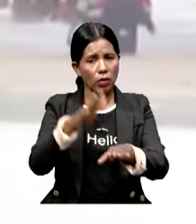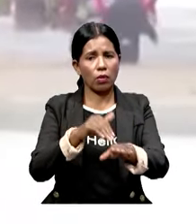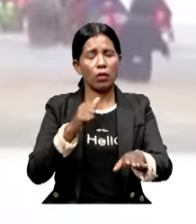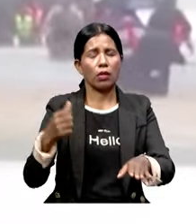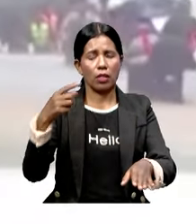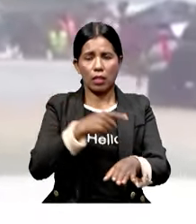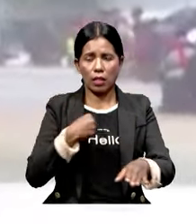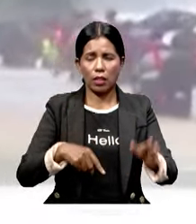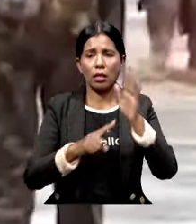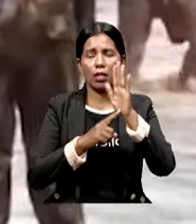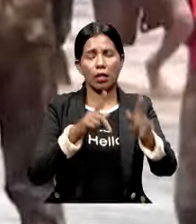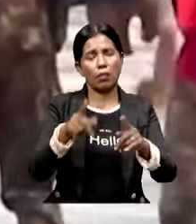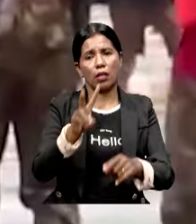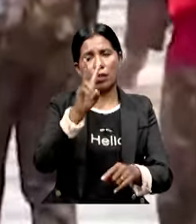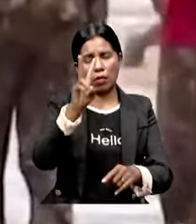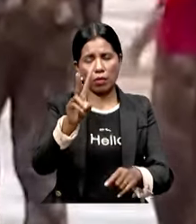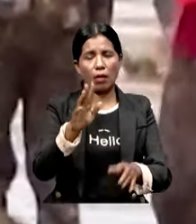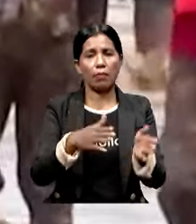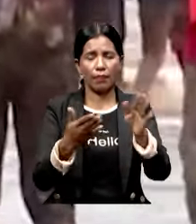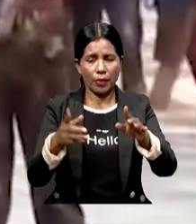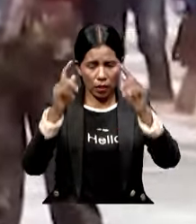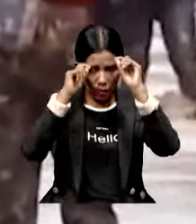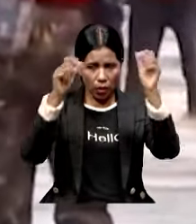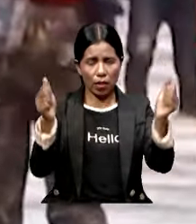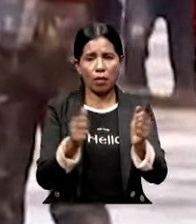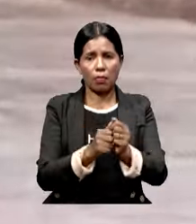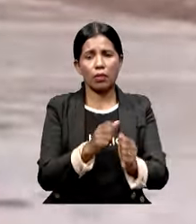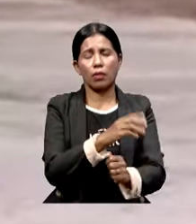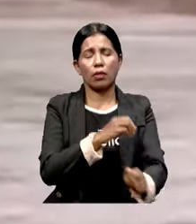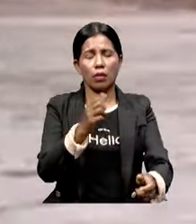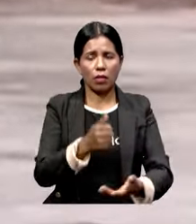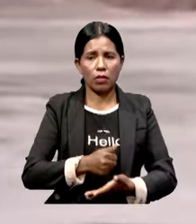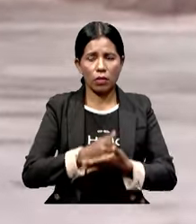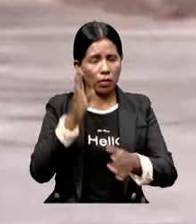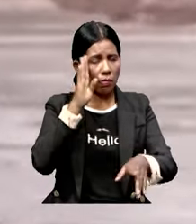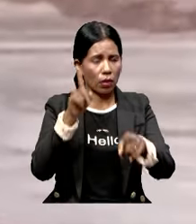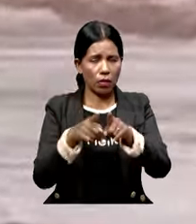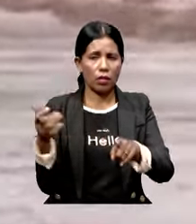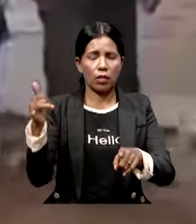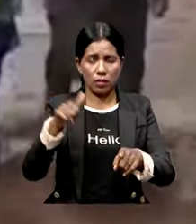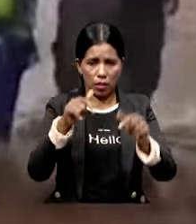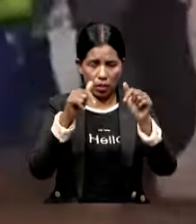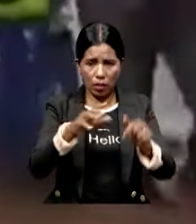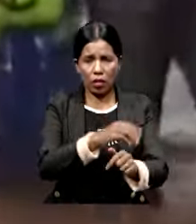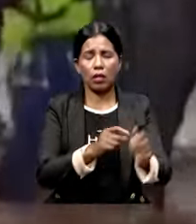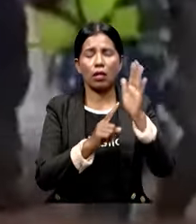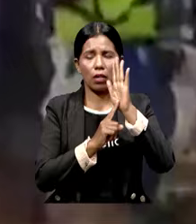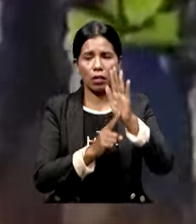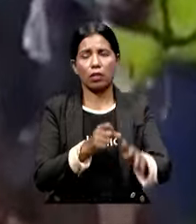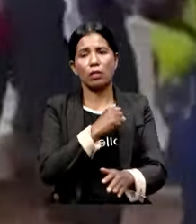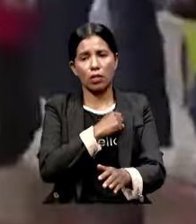China relata ema na rua mate. Timor-Leste há muito que é sofrimento povo, mão ali em Sira e a região né, não há todo